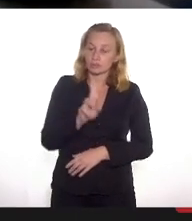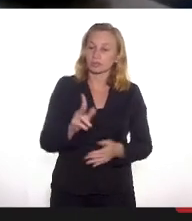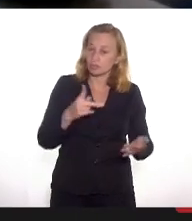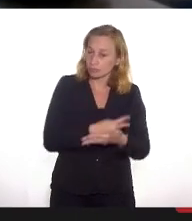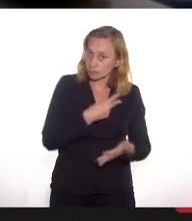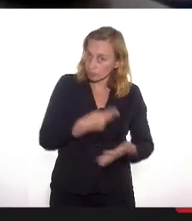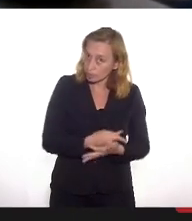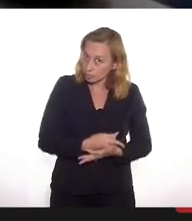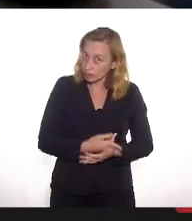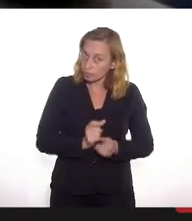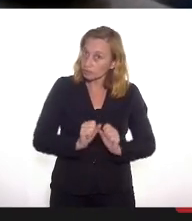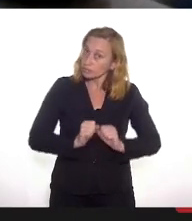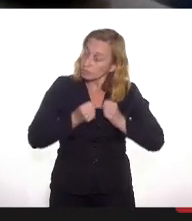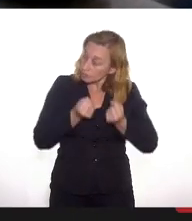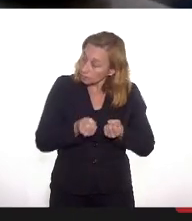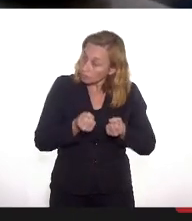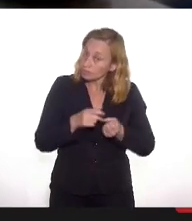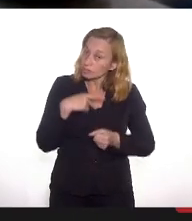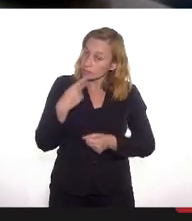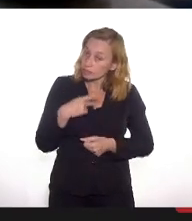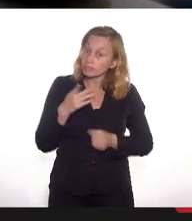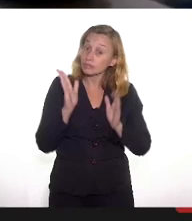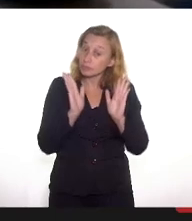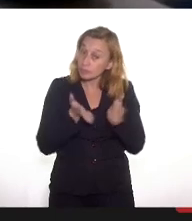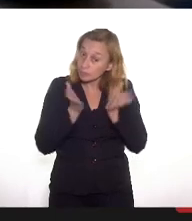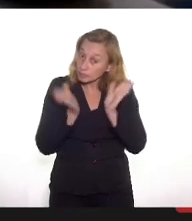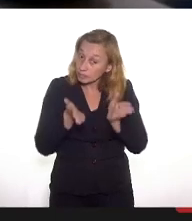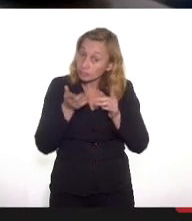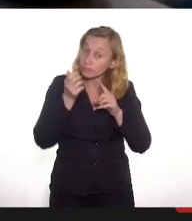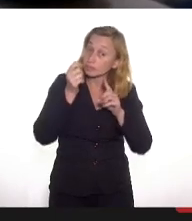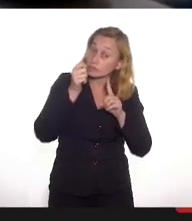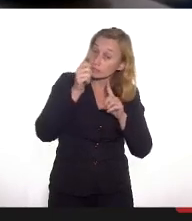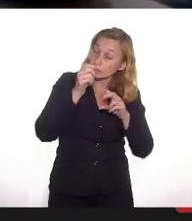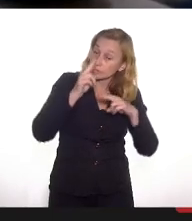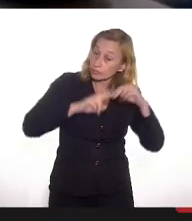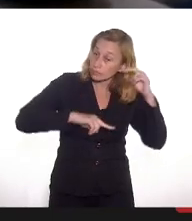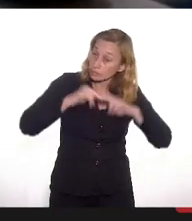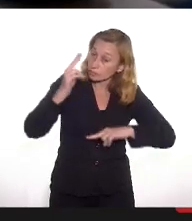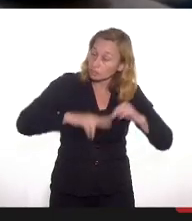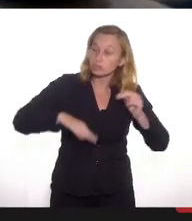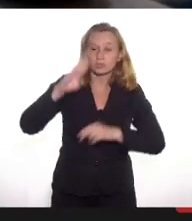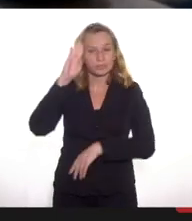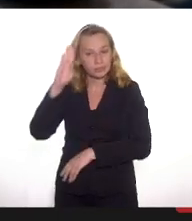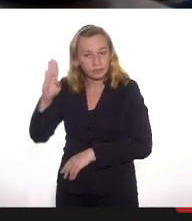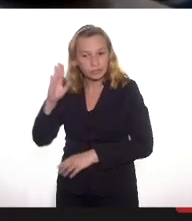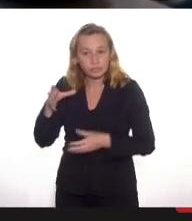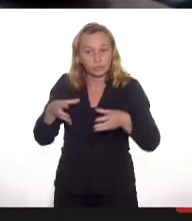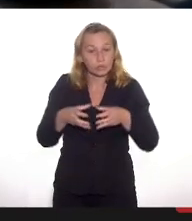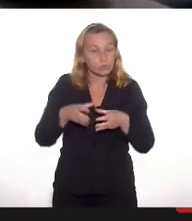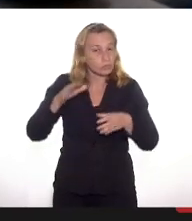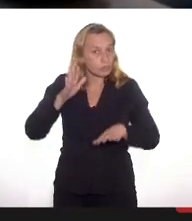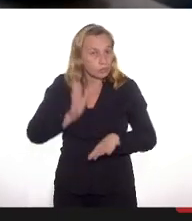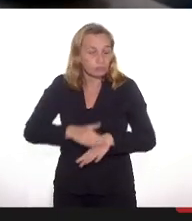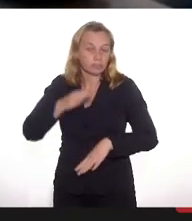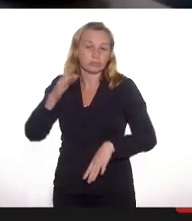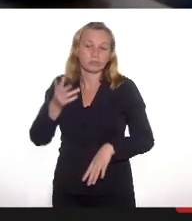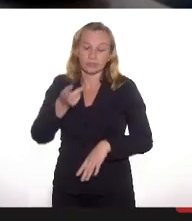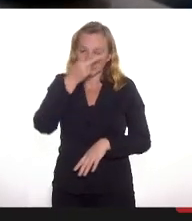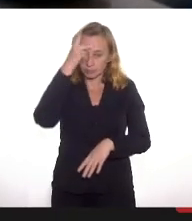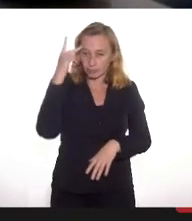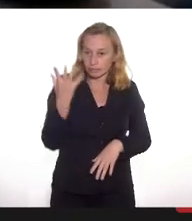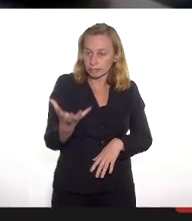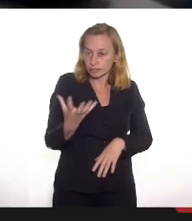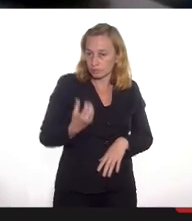a gente tem forçado isso porque agora em junho principalmente começa vir um grupo maior de pessoas que